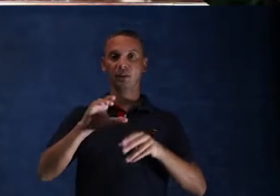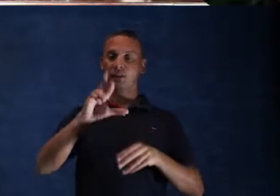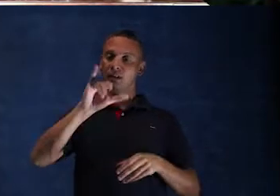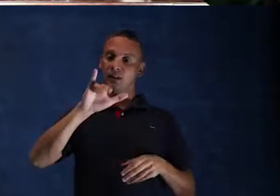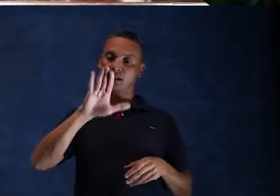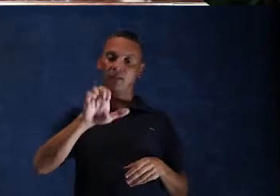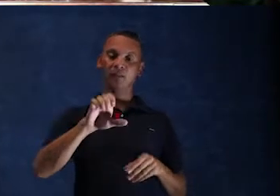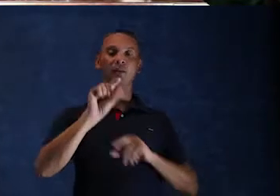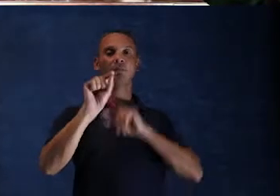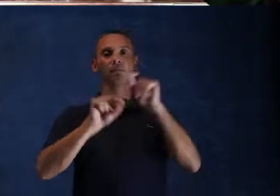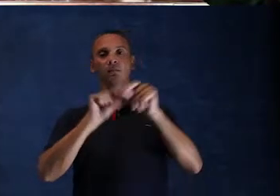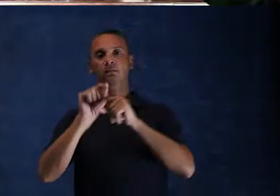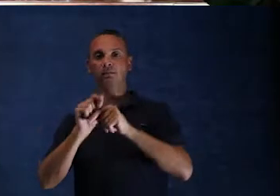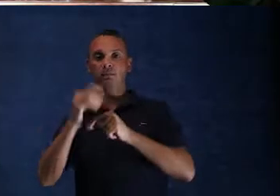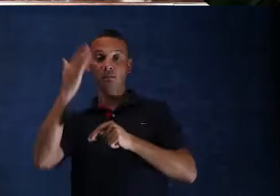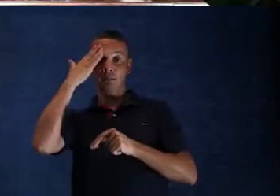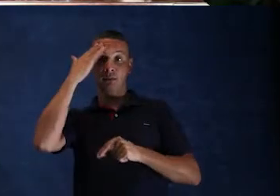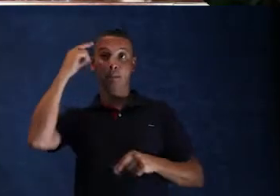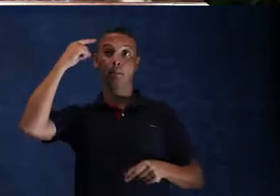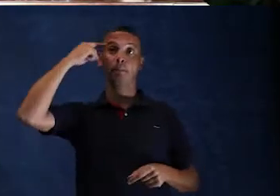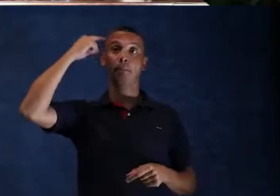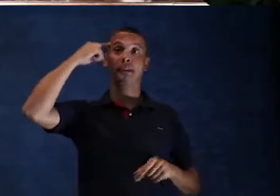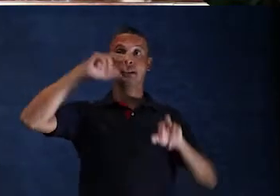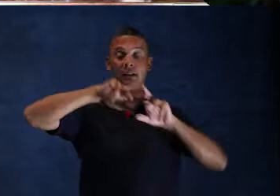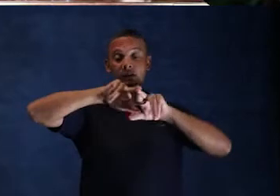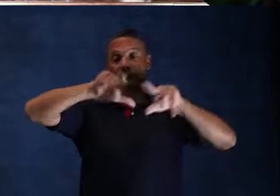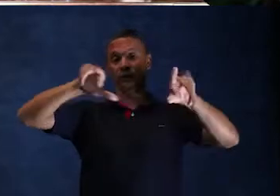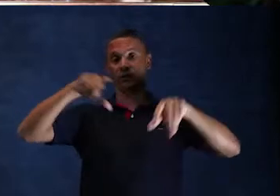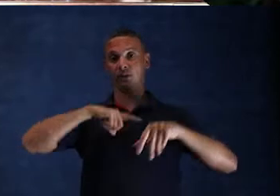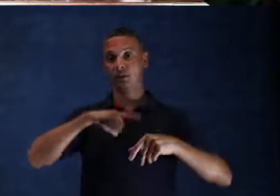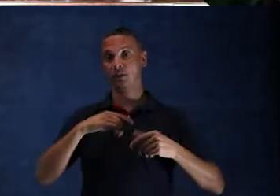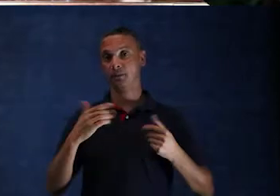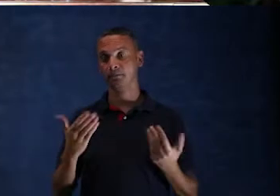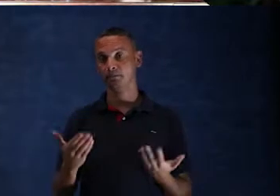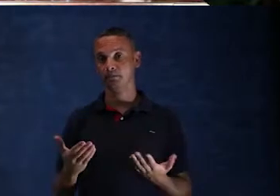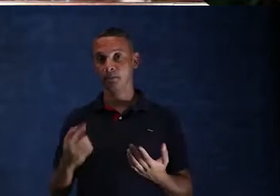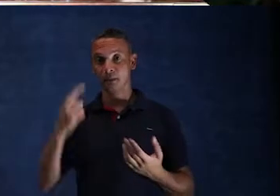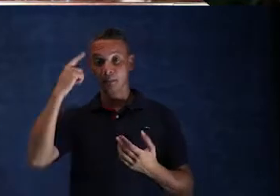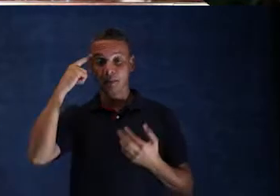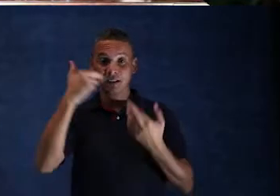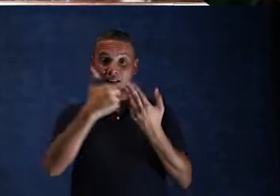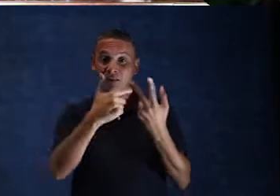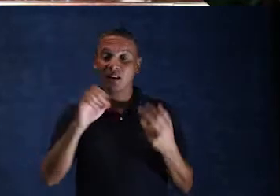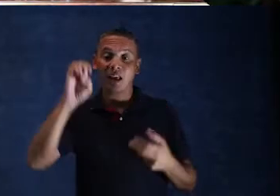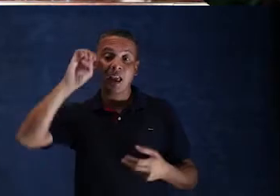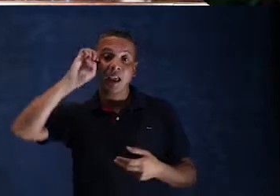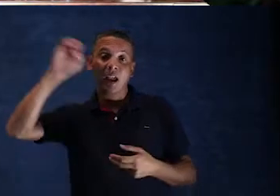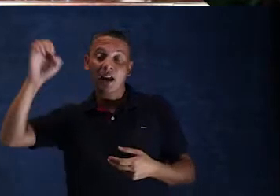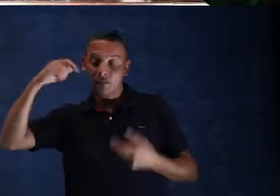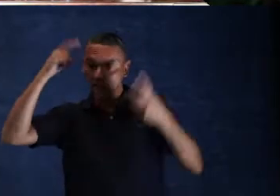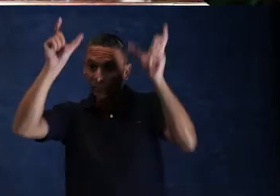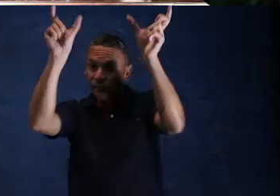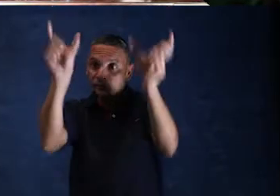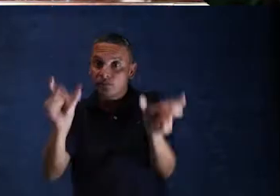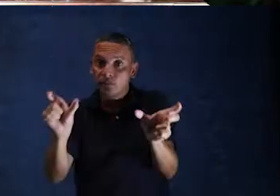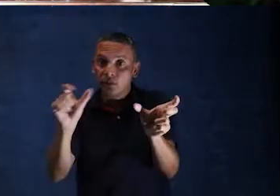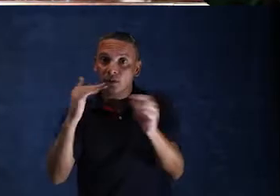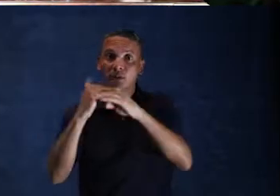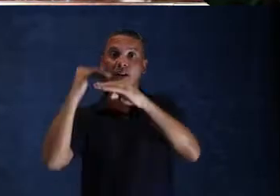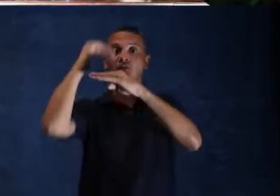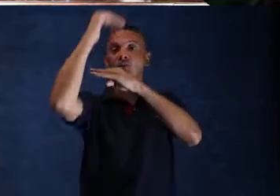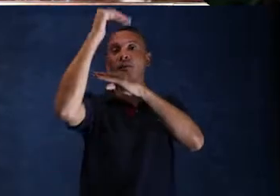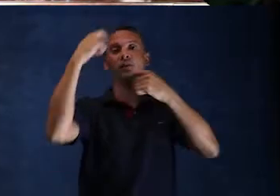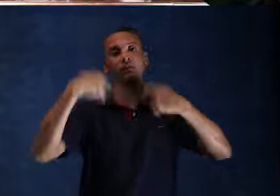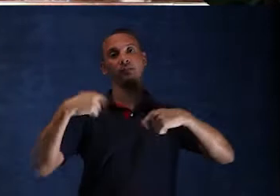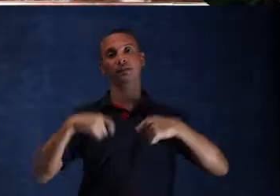não é crime, é preciso que a gente pense, né, um pouco, e a nossa ética seja acima disso.